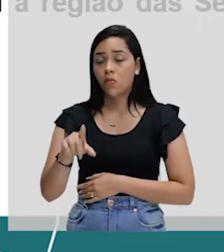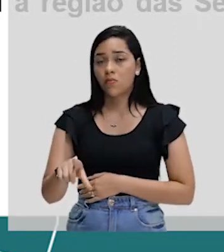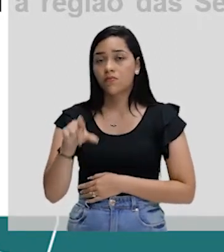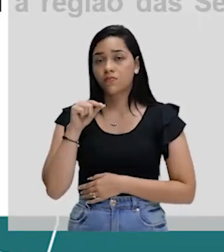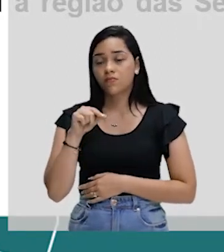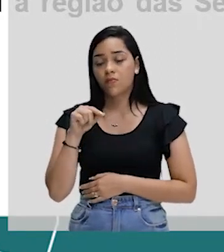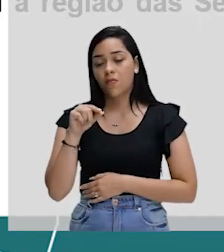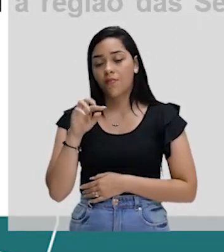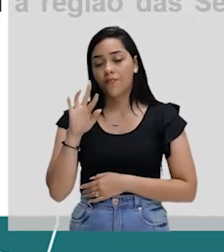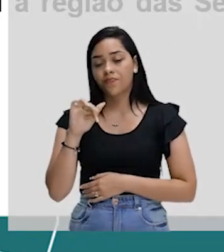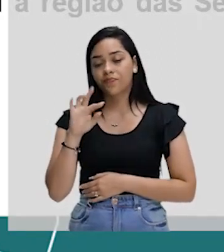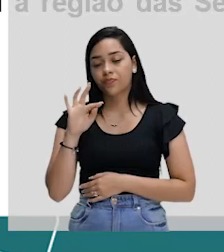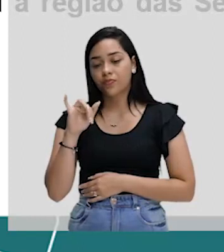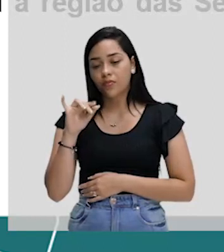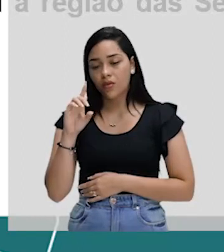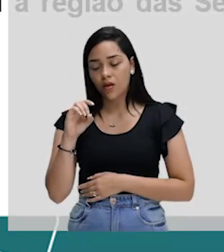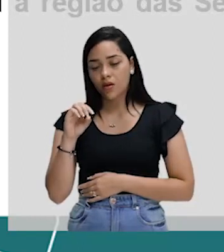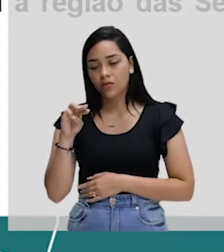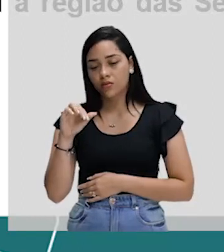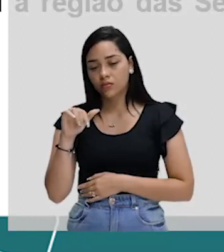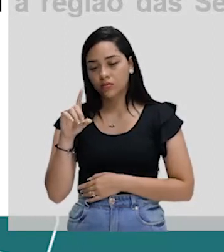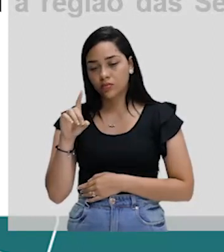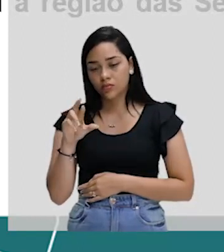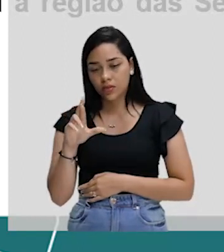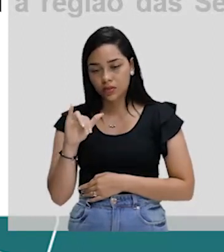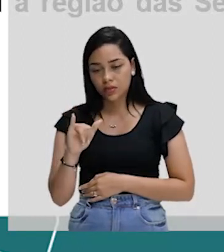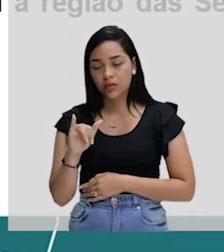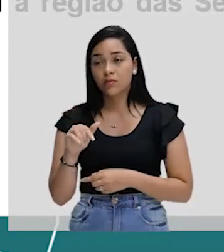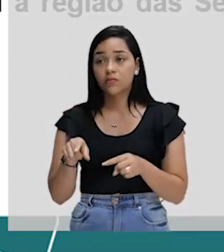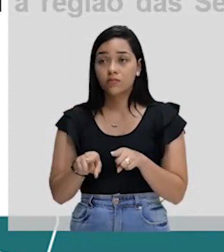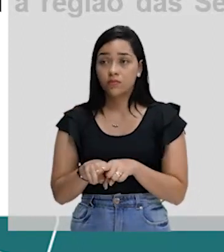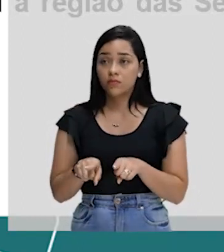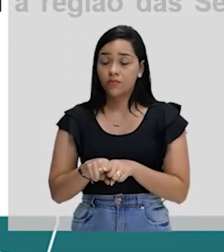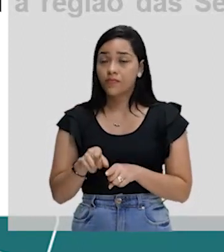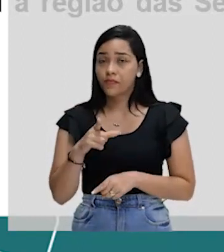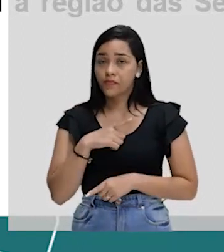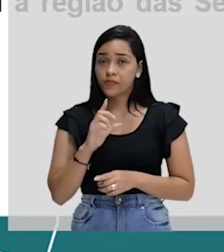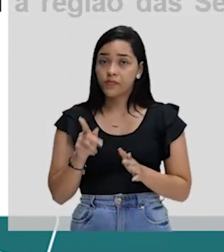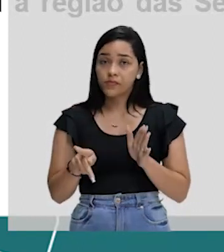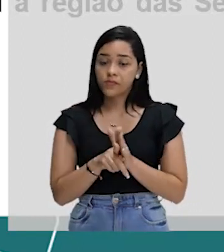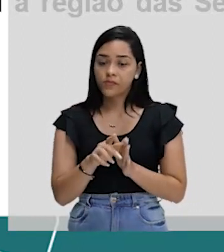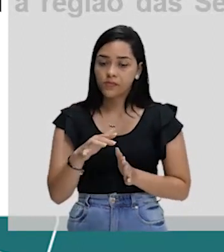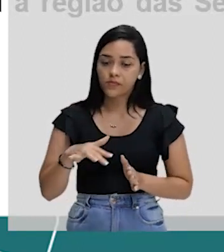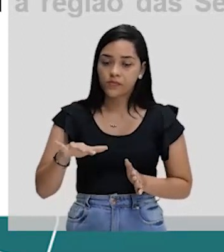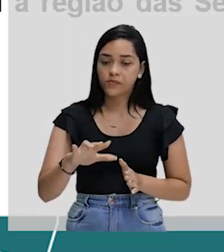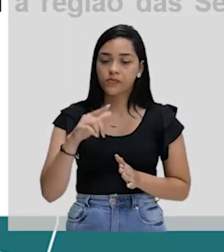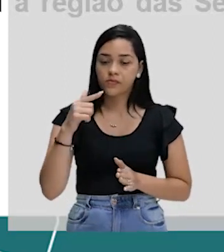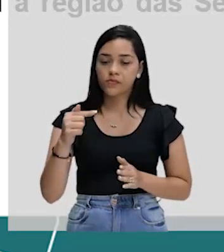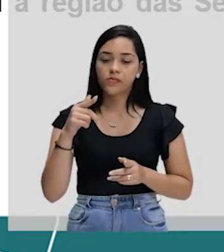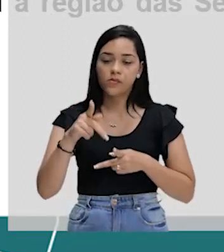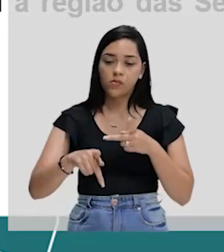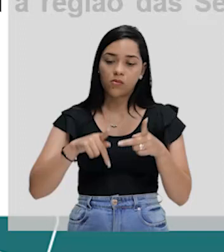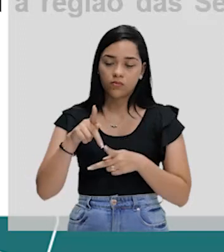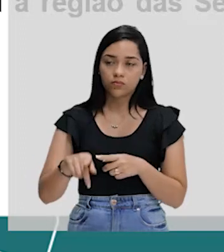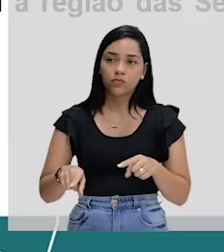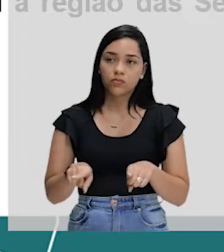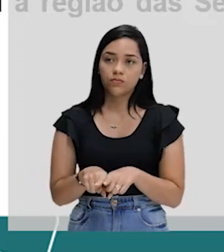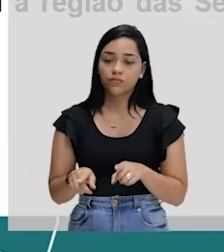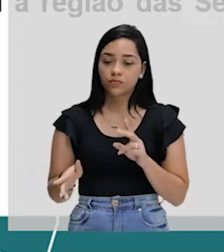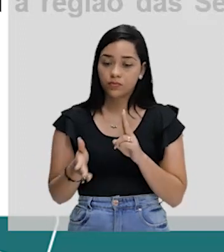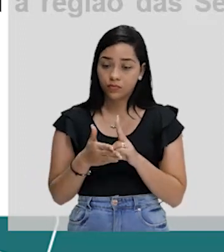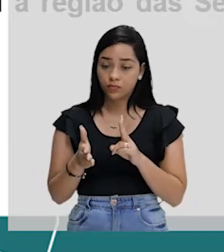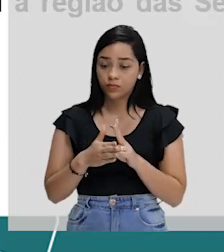do Tratado de Madrid. As missões jesuíticas que estavam na região dos Sete Povos e os índios